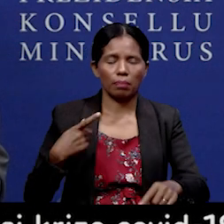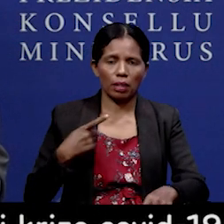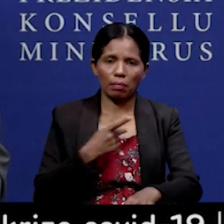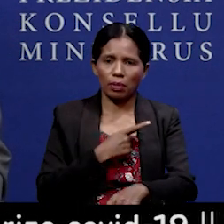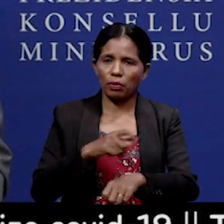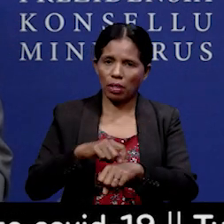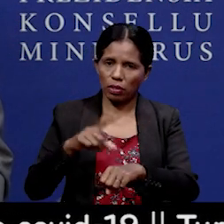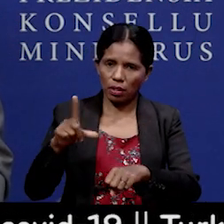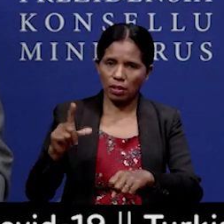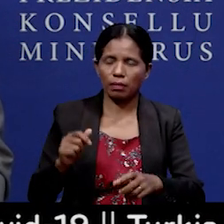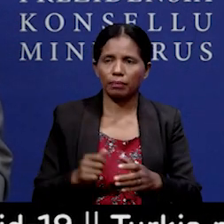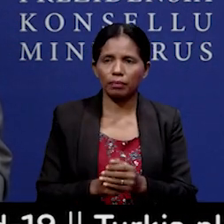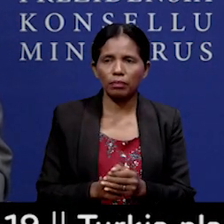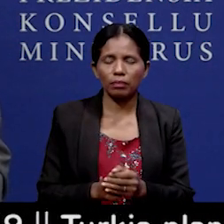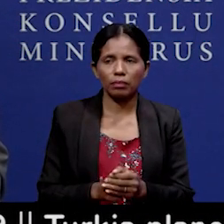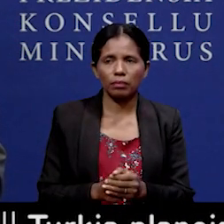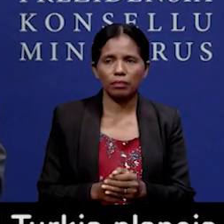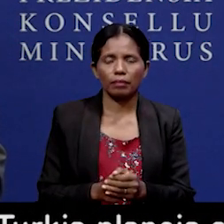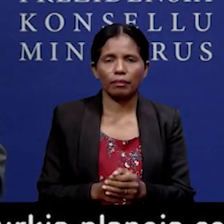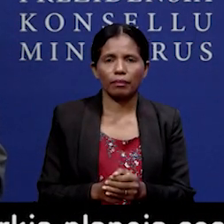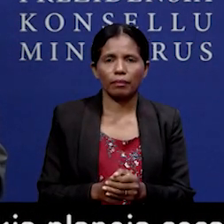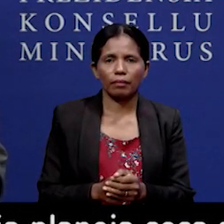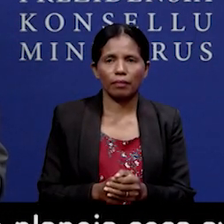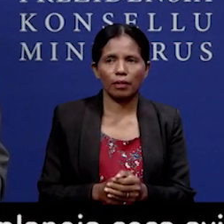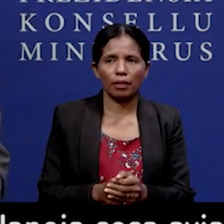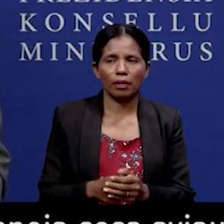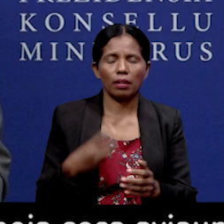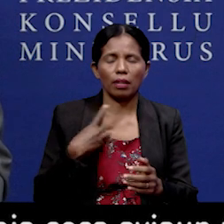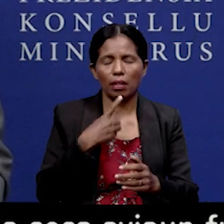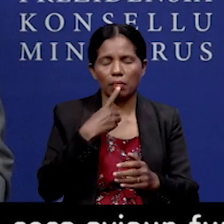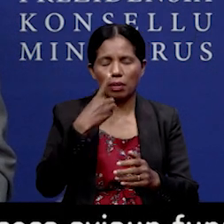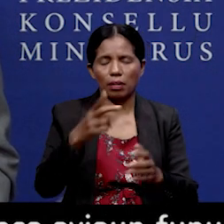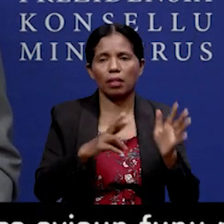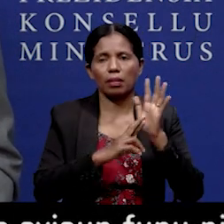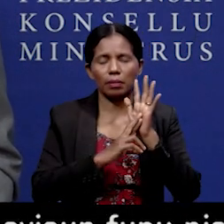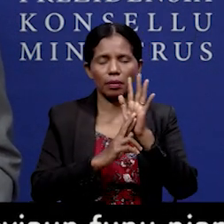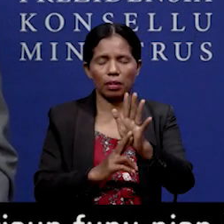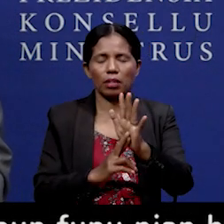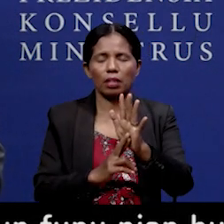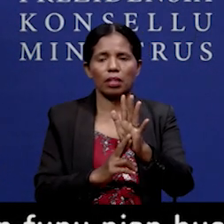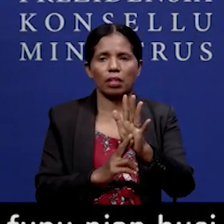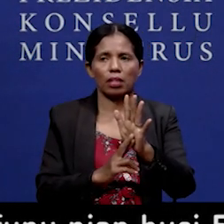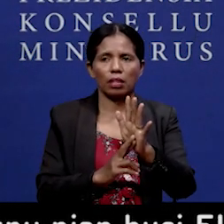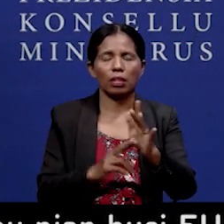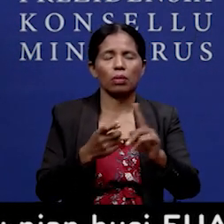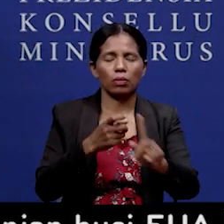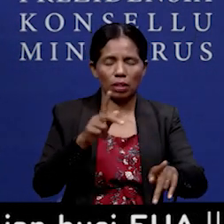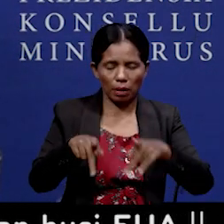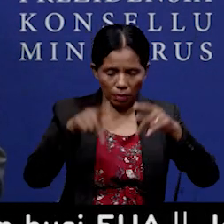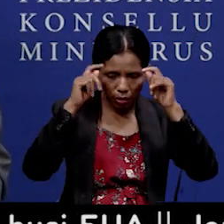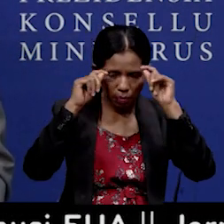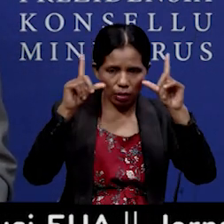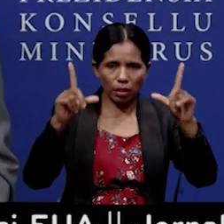Nacional, e acto de nebe. A missita representa homenagem ao povo